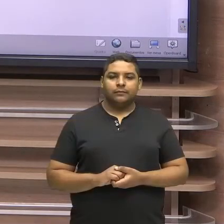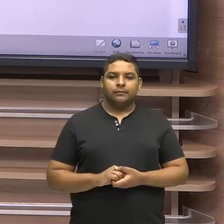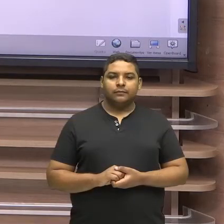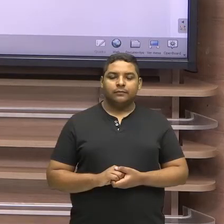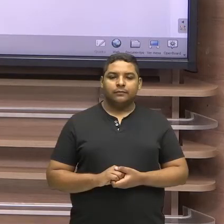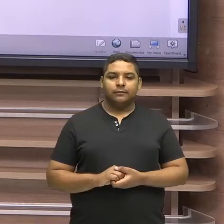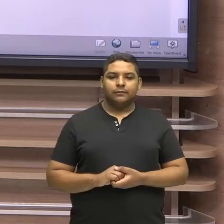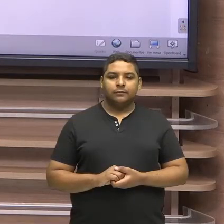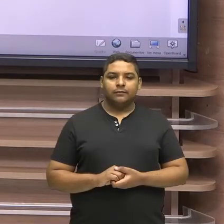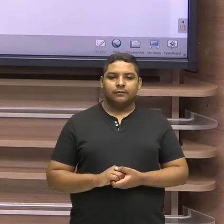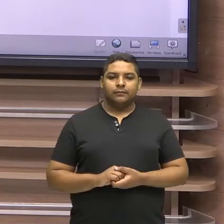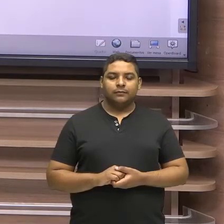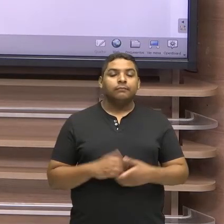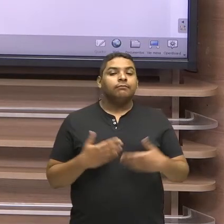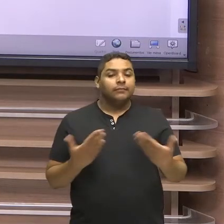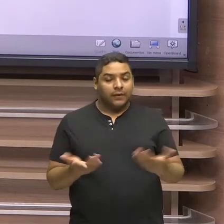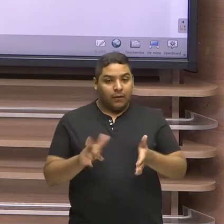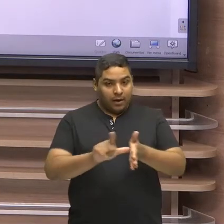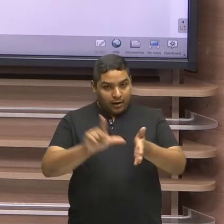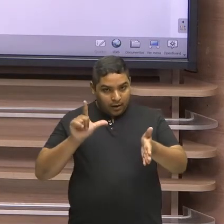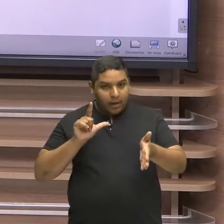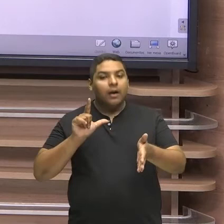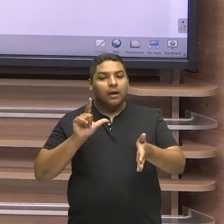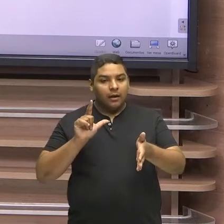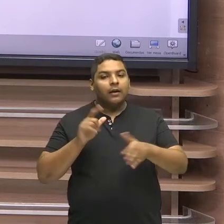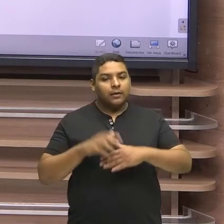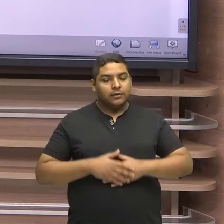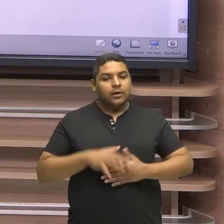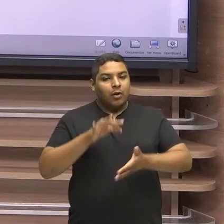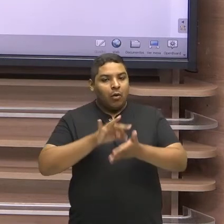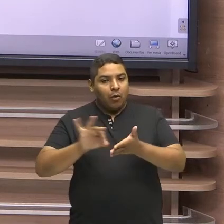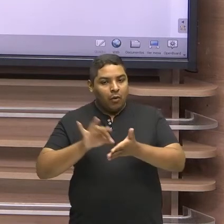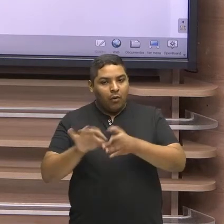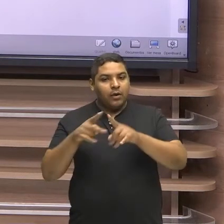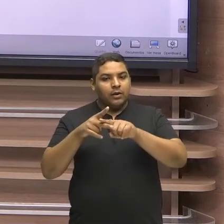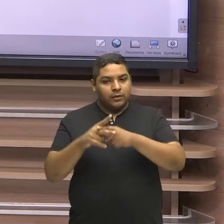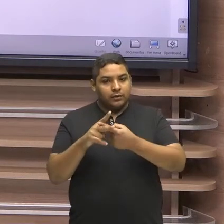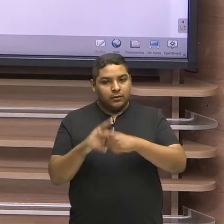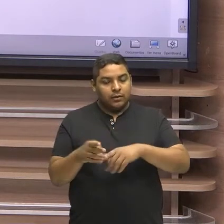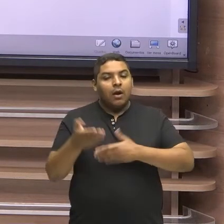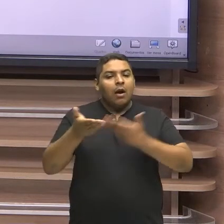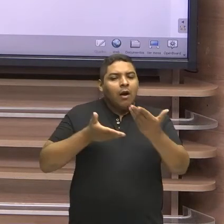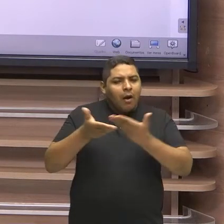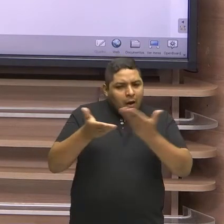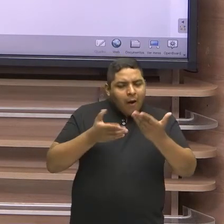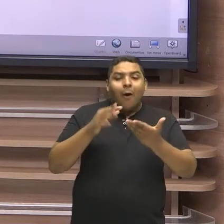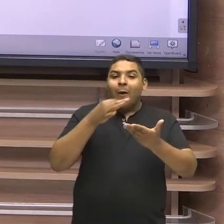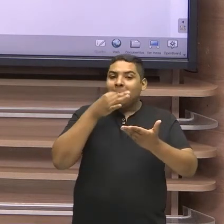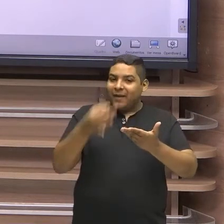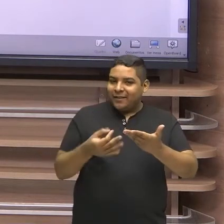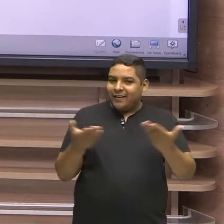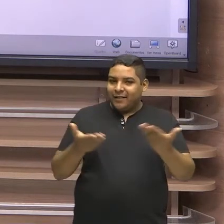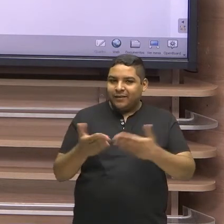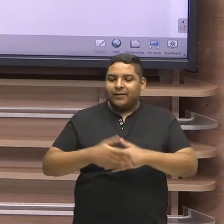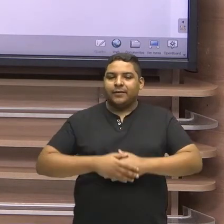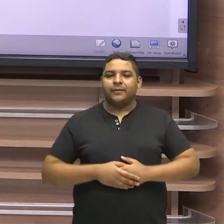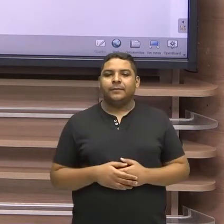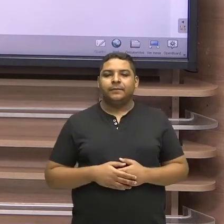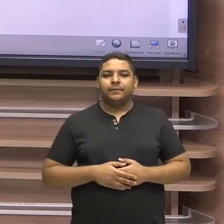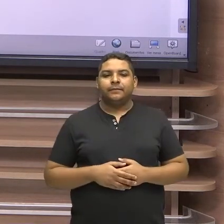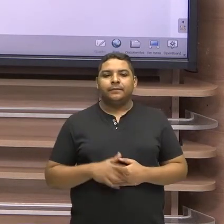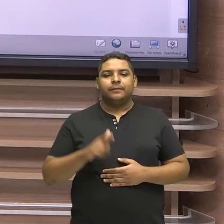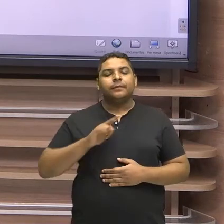Let's check. Bom, antes da gente passar, né, a nossa correção, vamos conferir aqui os seus comentários, não é? Nós temos aqui o comentário